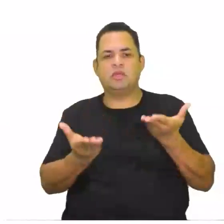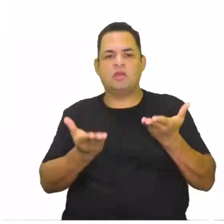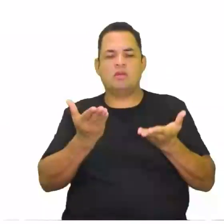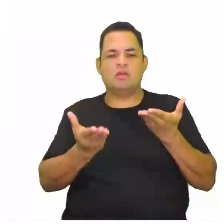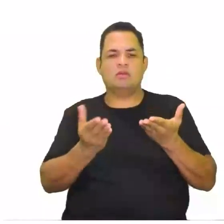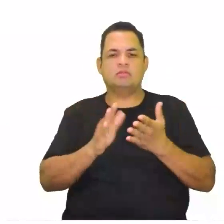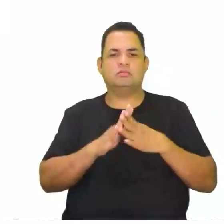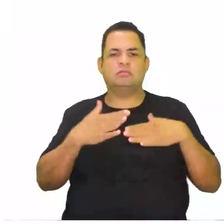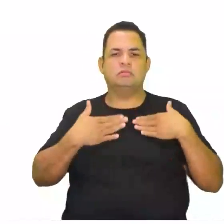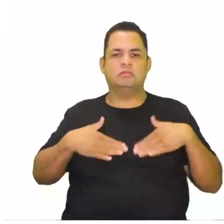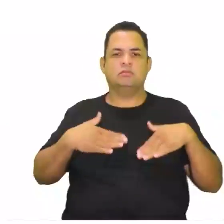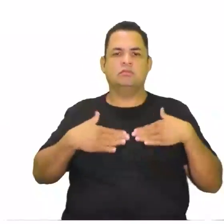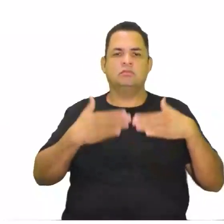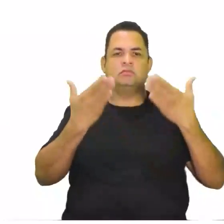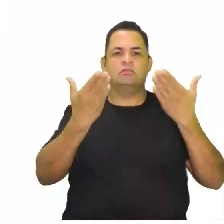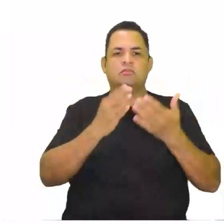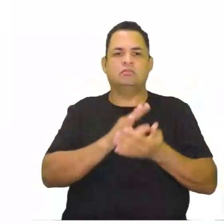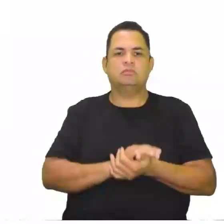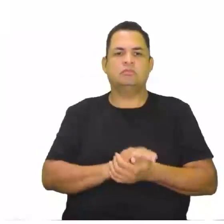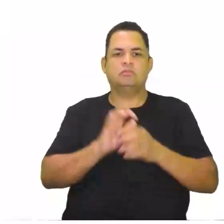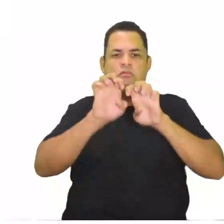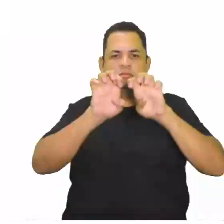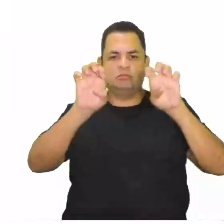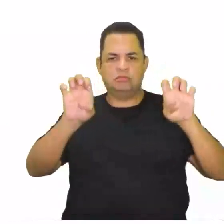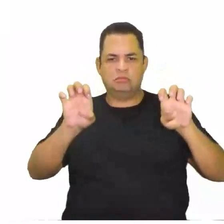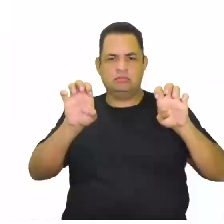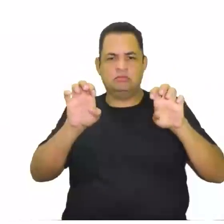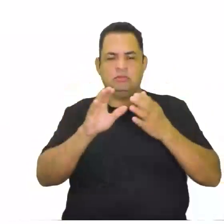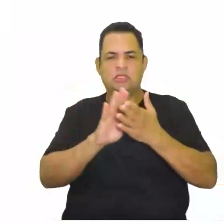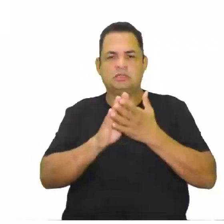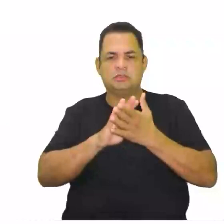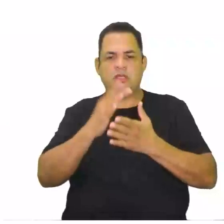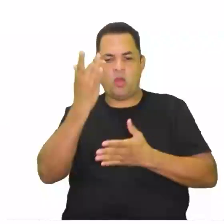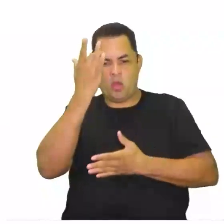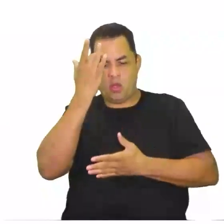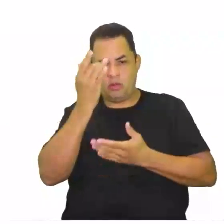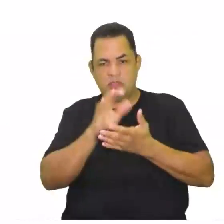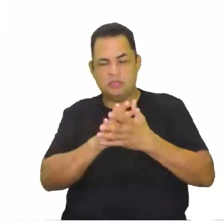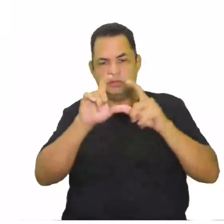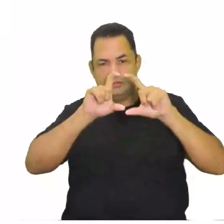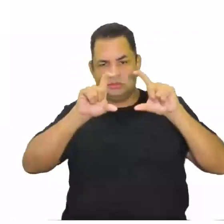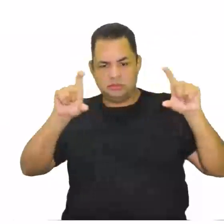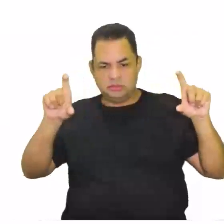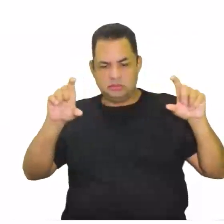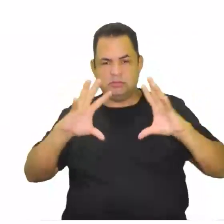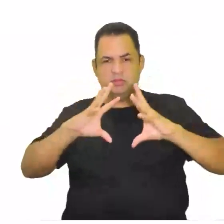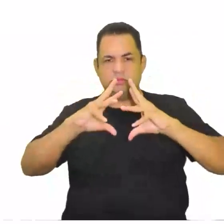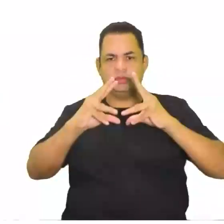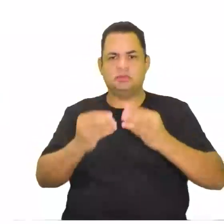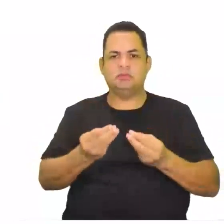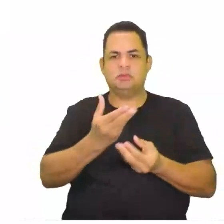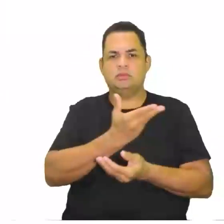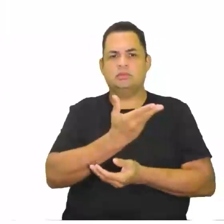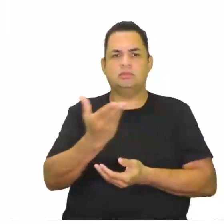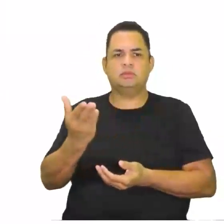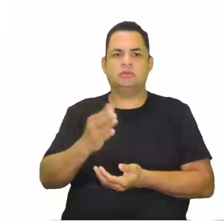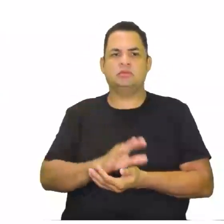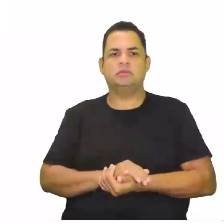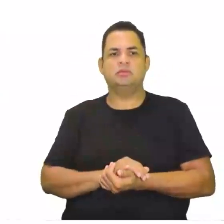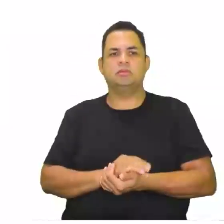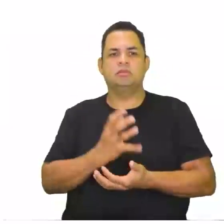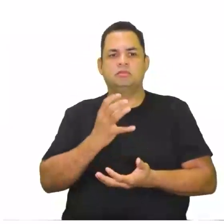equilíbrio, tranquilo? E essas são as equações para cada uma das combustões. E em todas elas, o